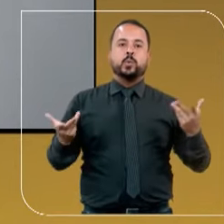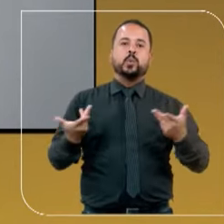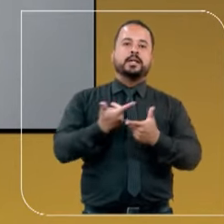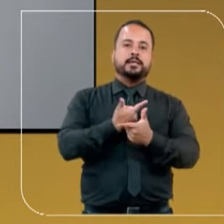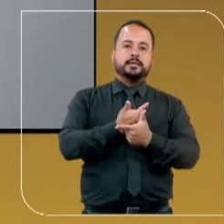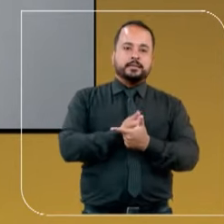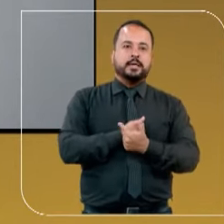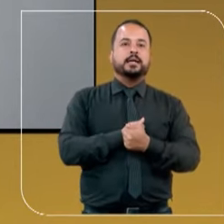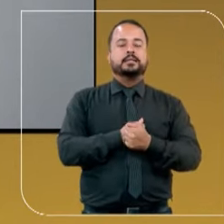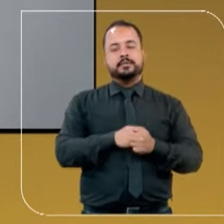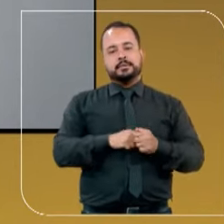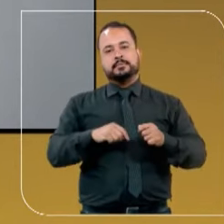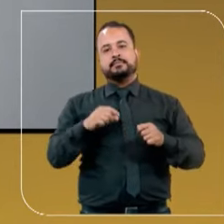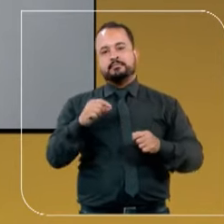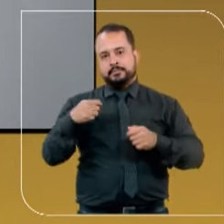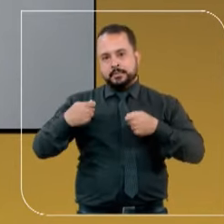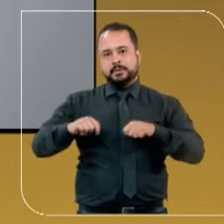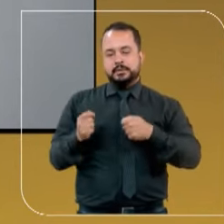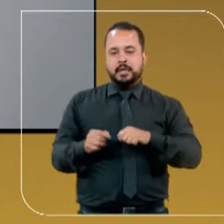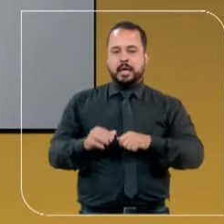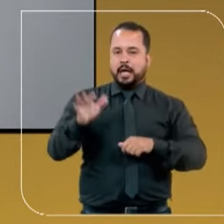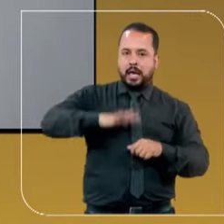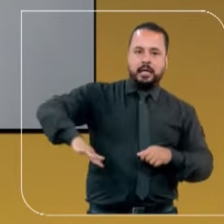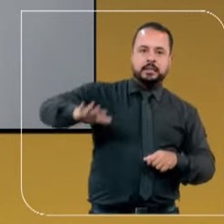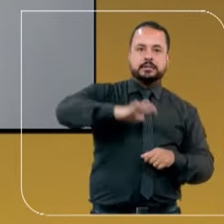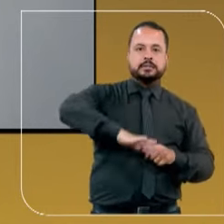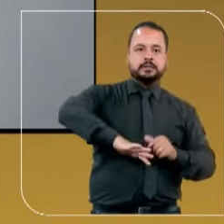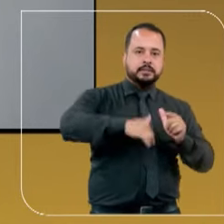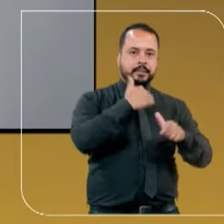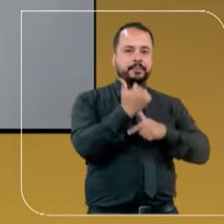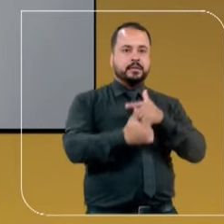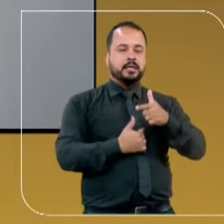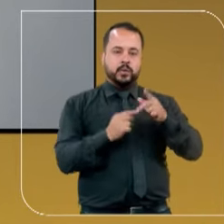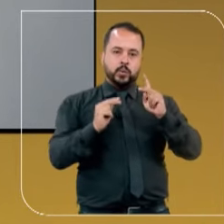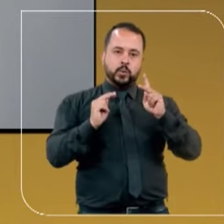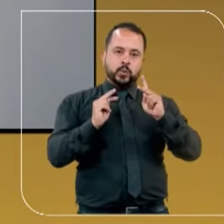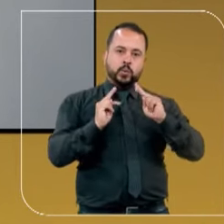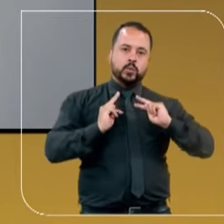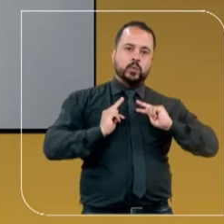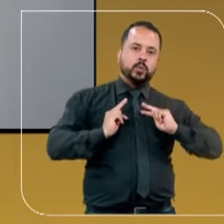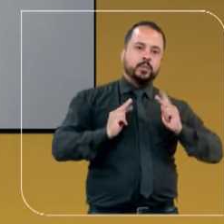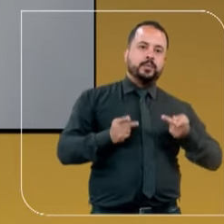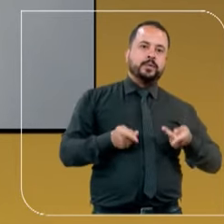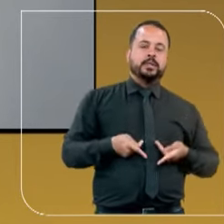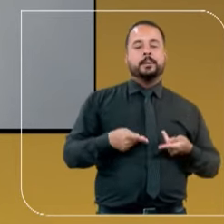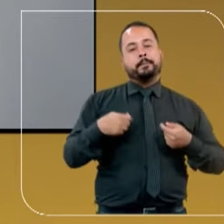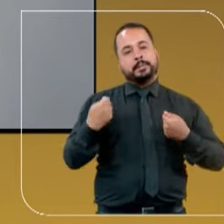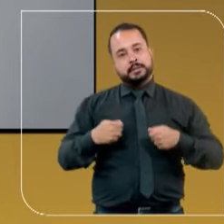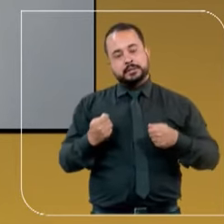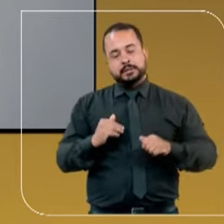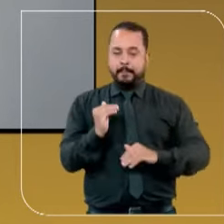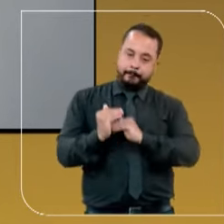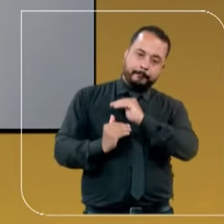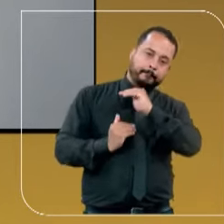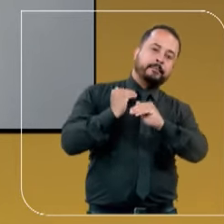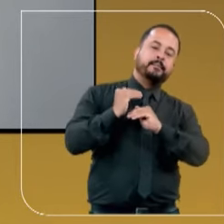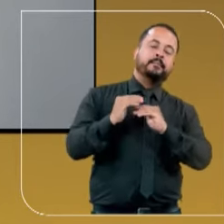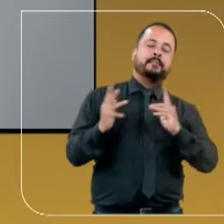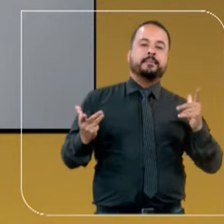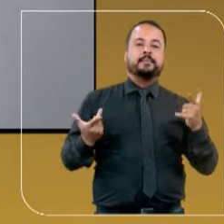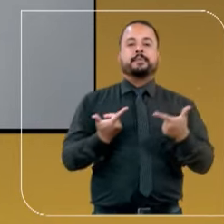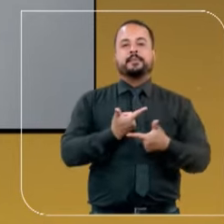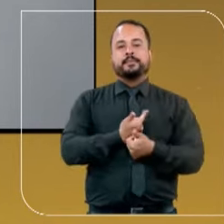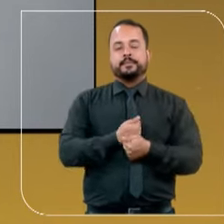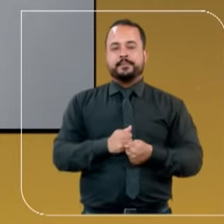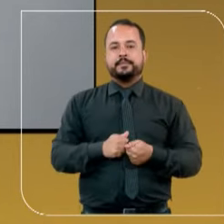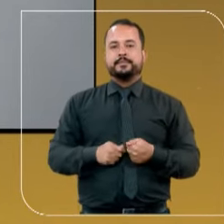Não há qualidade em qualquer área ou atividade humana se não houver aperfeiçoamento, condição intrínseca